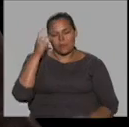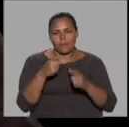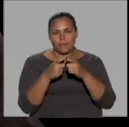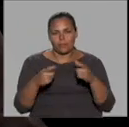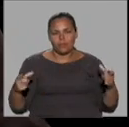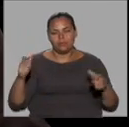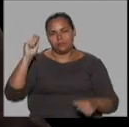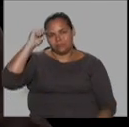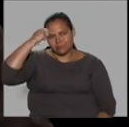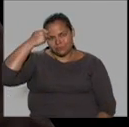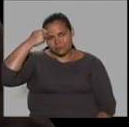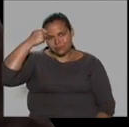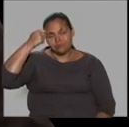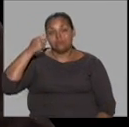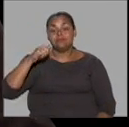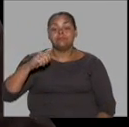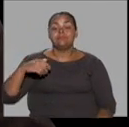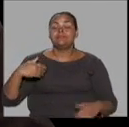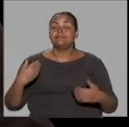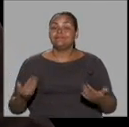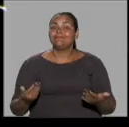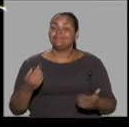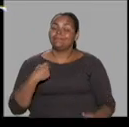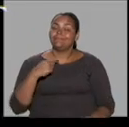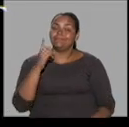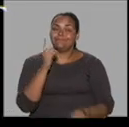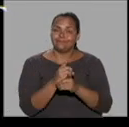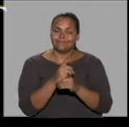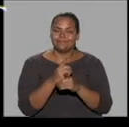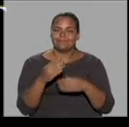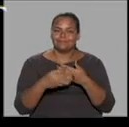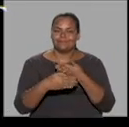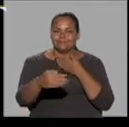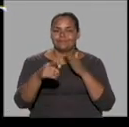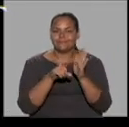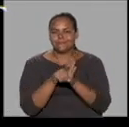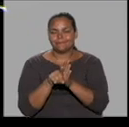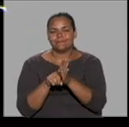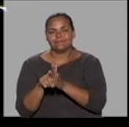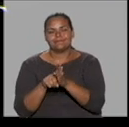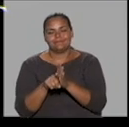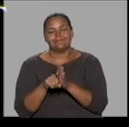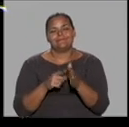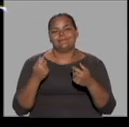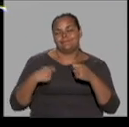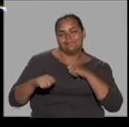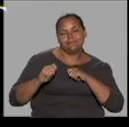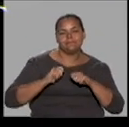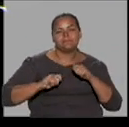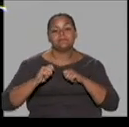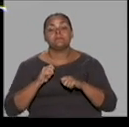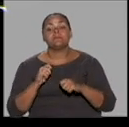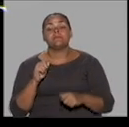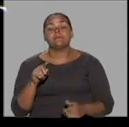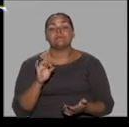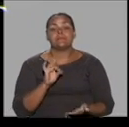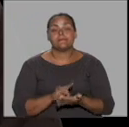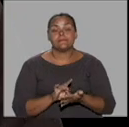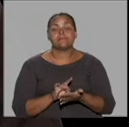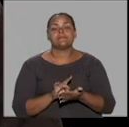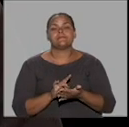maioria negros, né? Então, o que eu descobri a partir dessas pesquisas é que esses bailes, eles, na